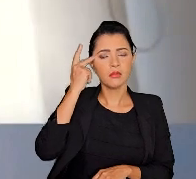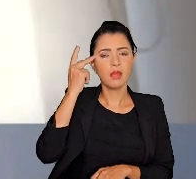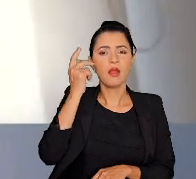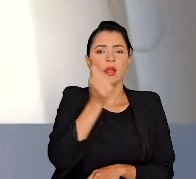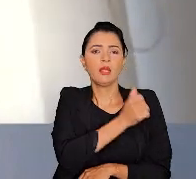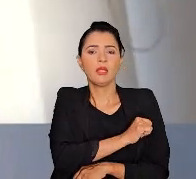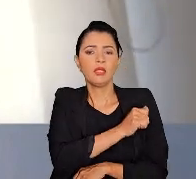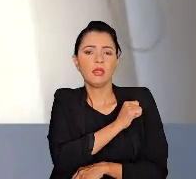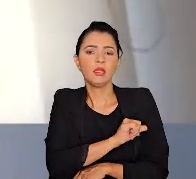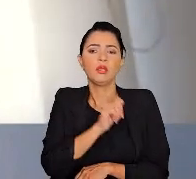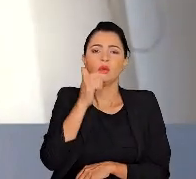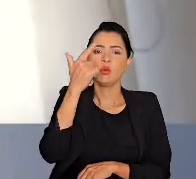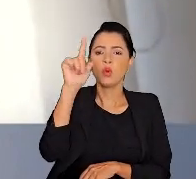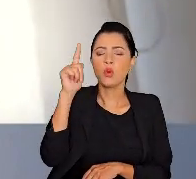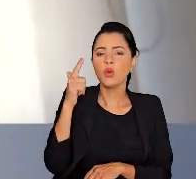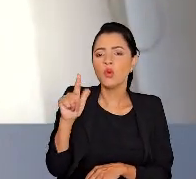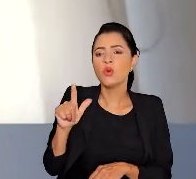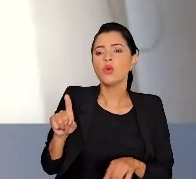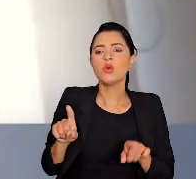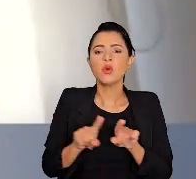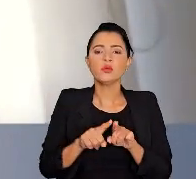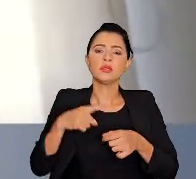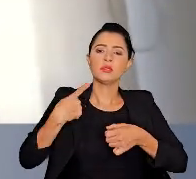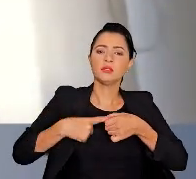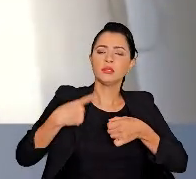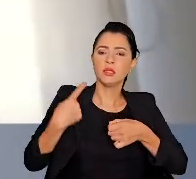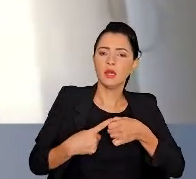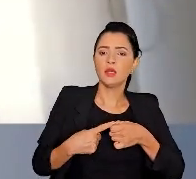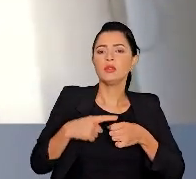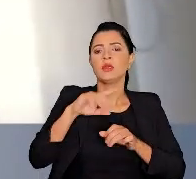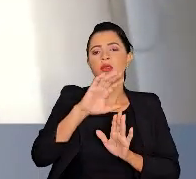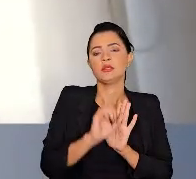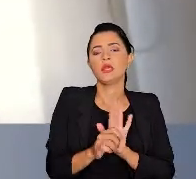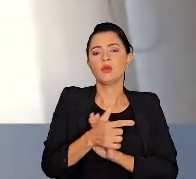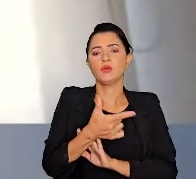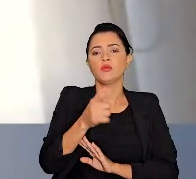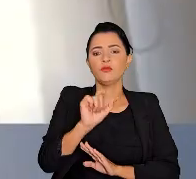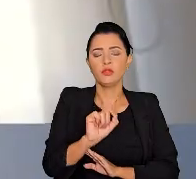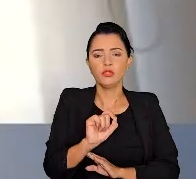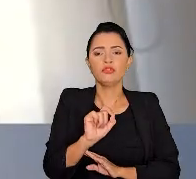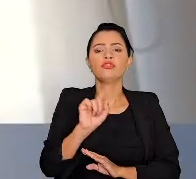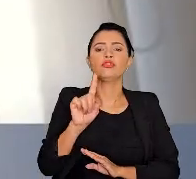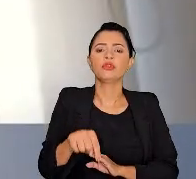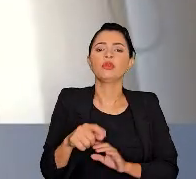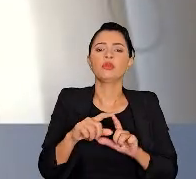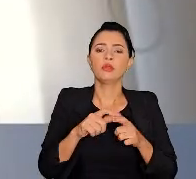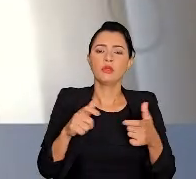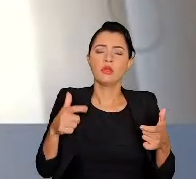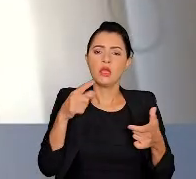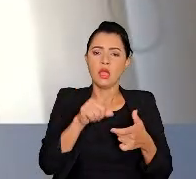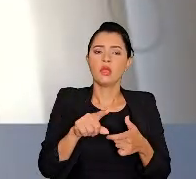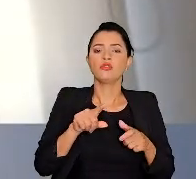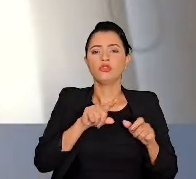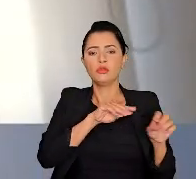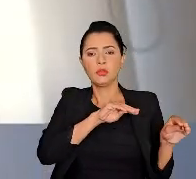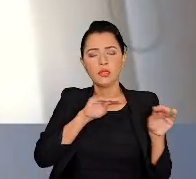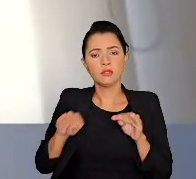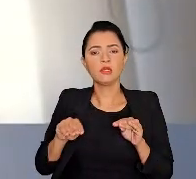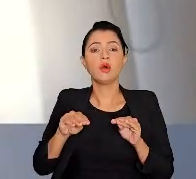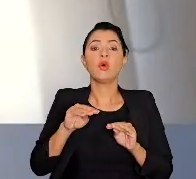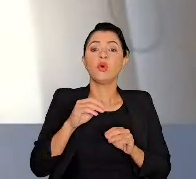em outras cidades, e no século XX, as maiores ondas de imigração. Na década